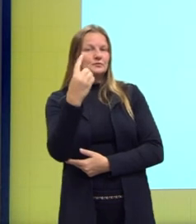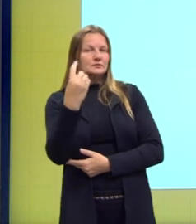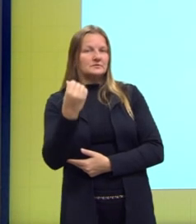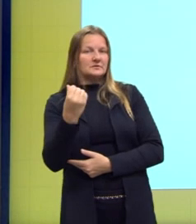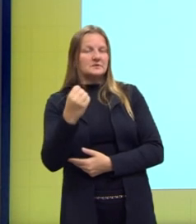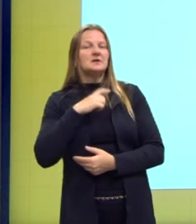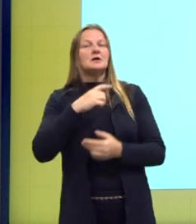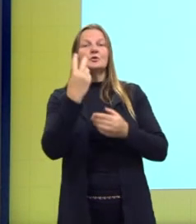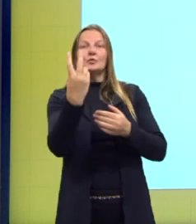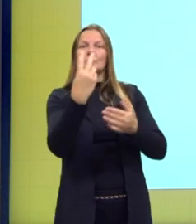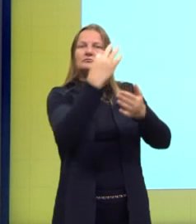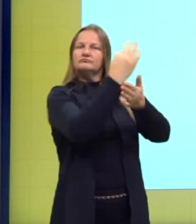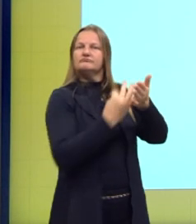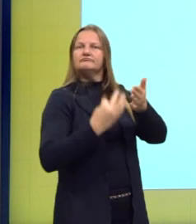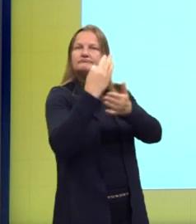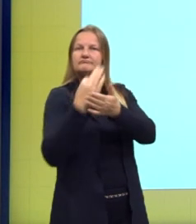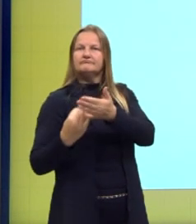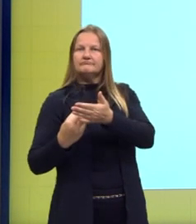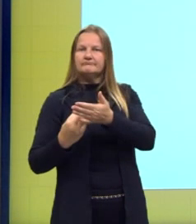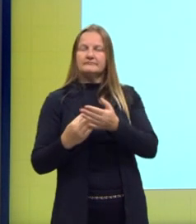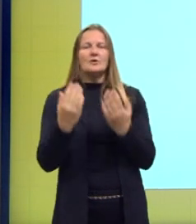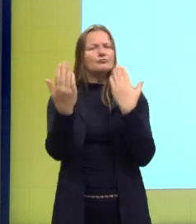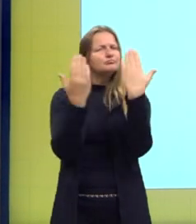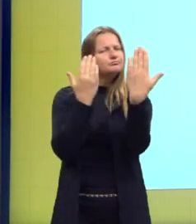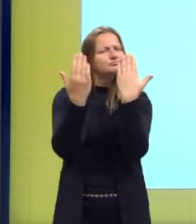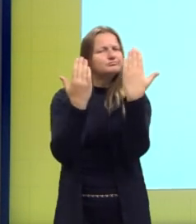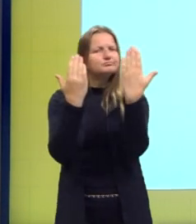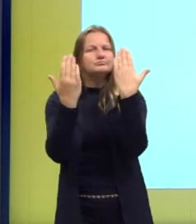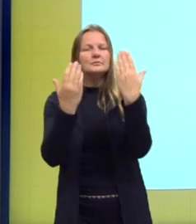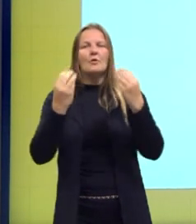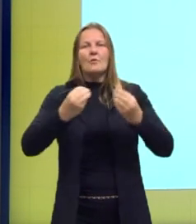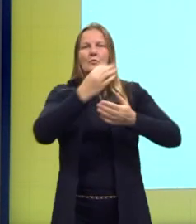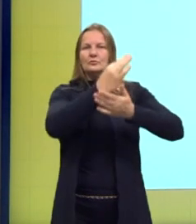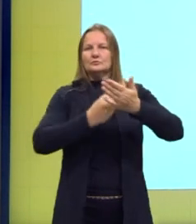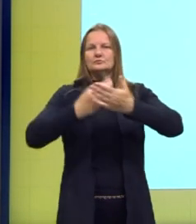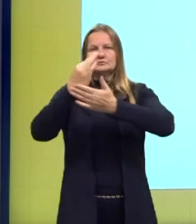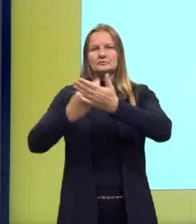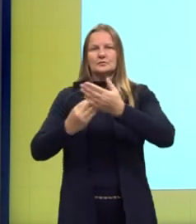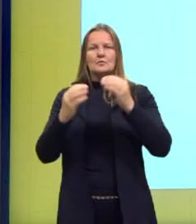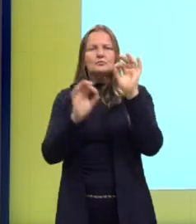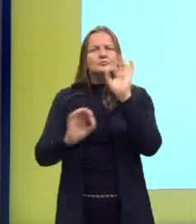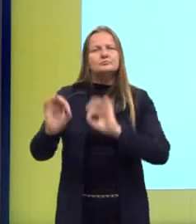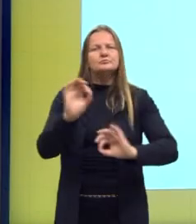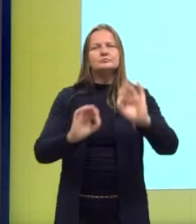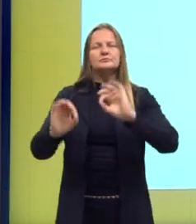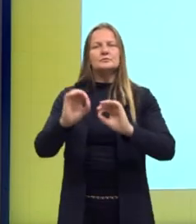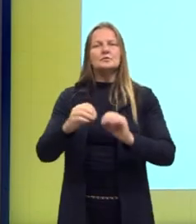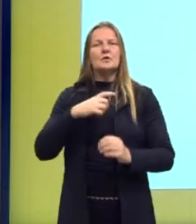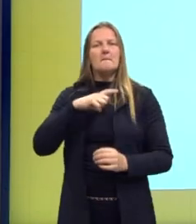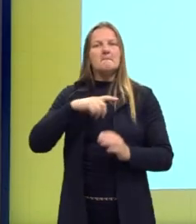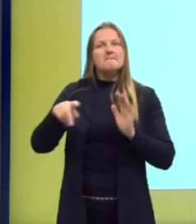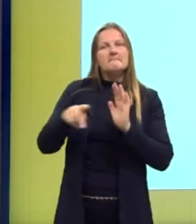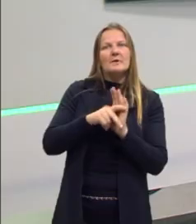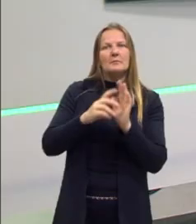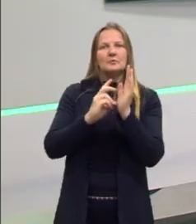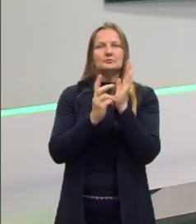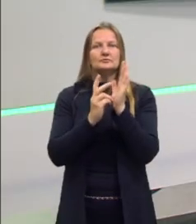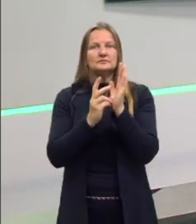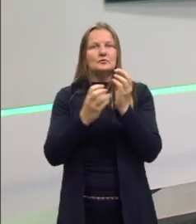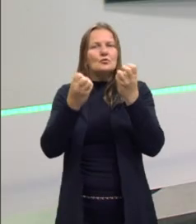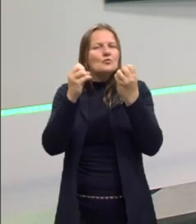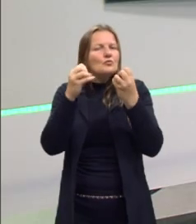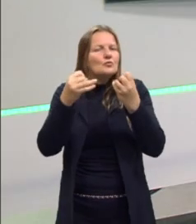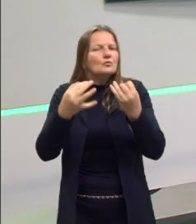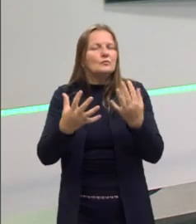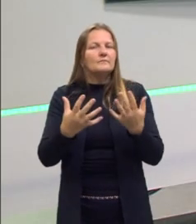dois textos né E a gente vai comparar esses textos nas formas que eles falam dos nativos né para